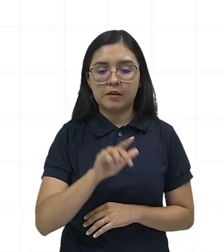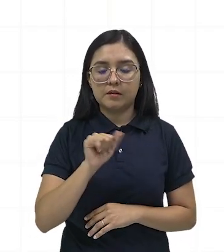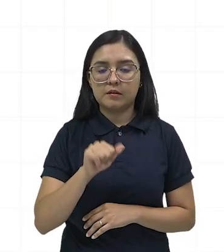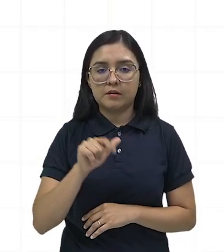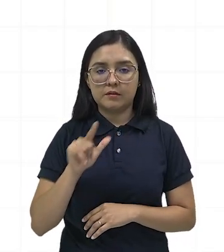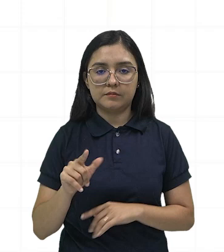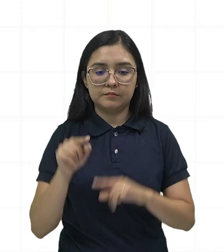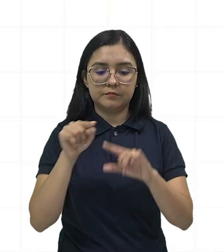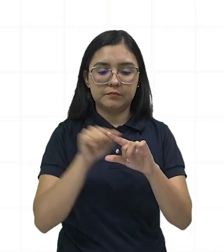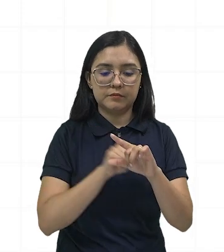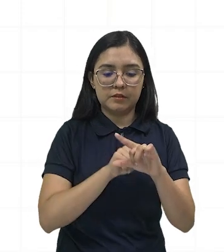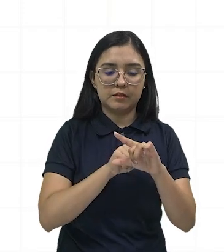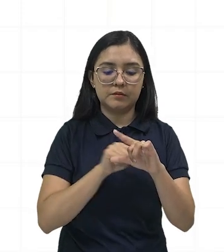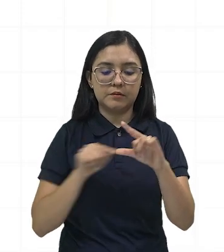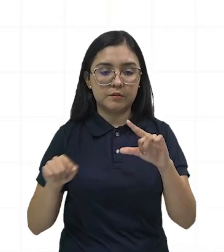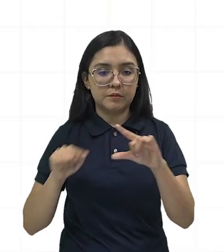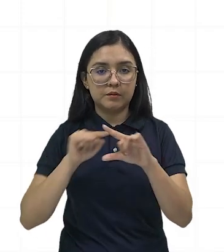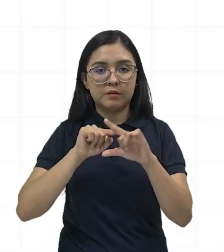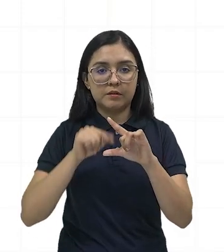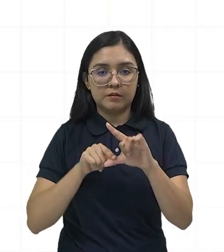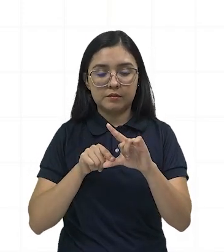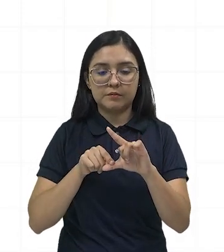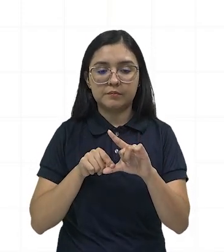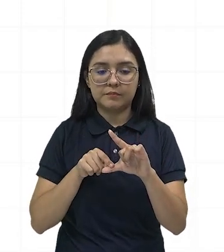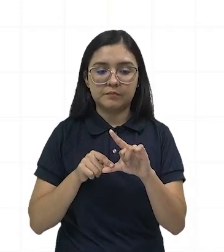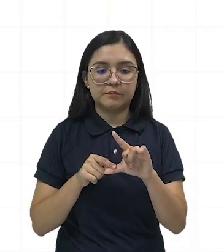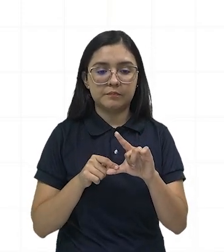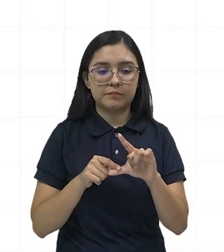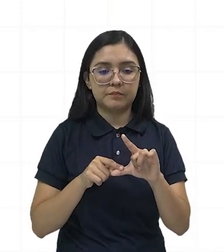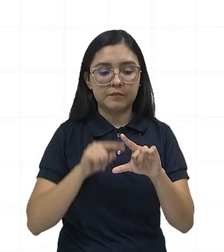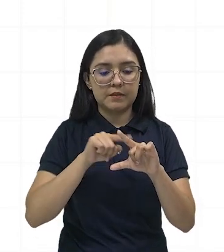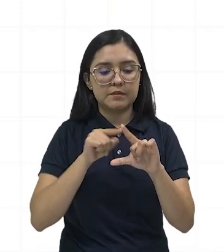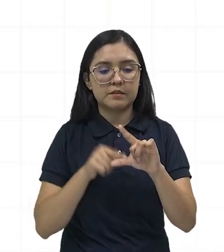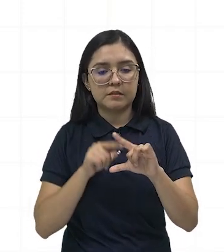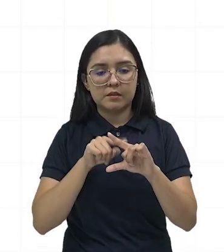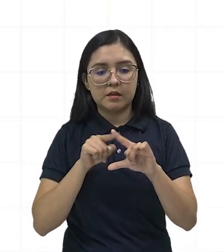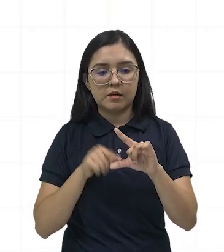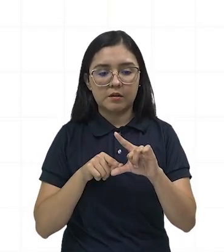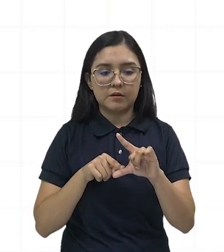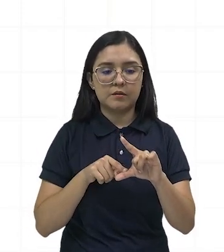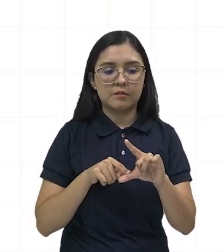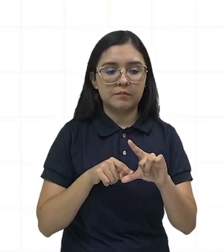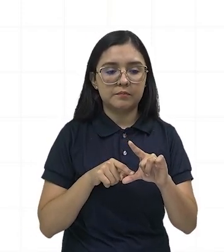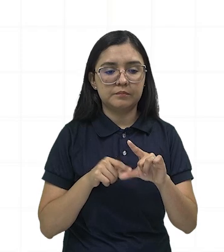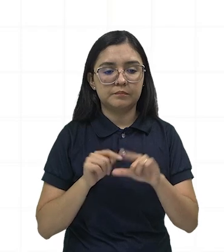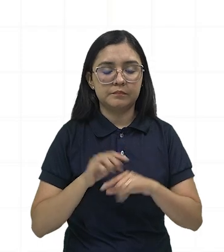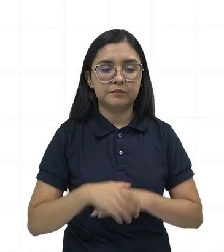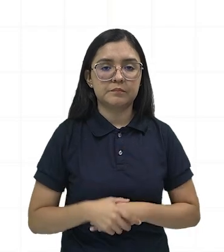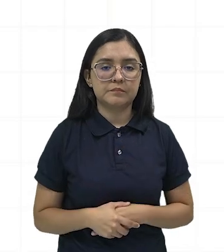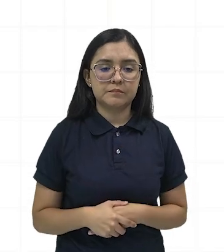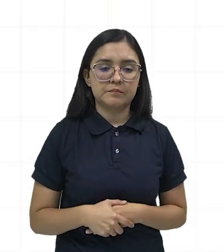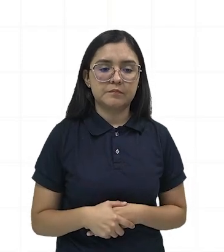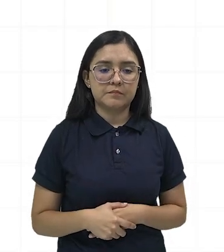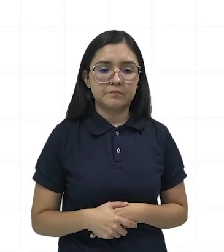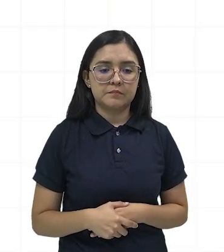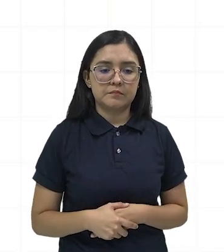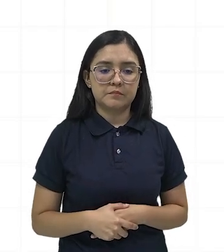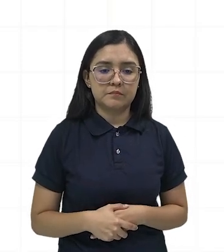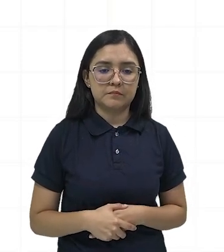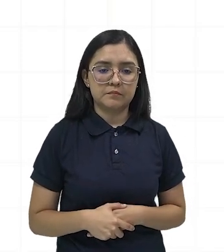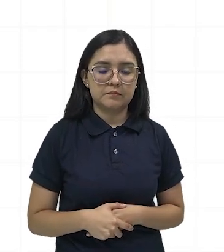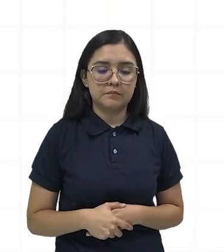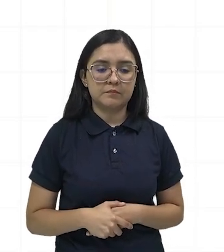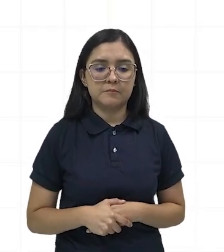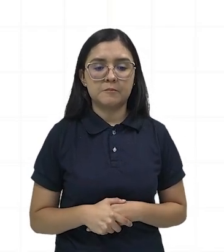que é o lado, o ângulo, lado, né, esse ângulo aqui, ó, veja que ele ficou no meio aqui dos dois lados, ó, né, dá para fazer